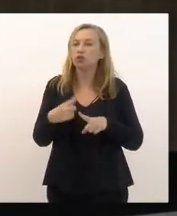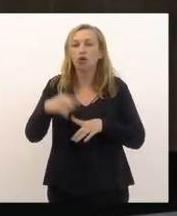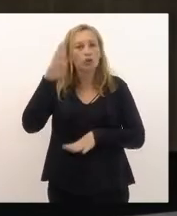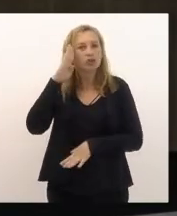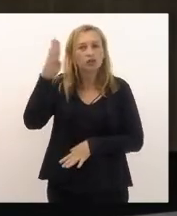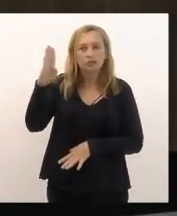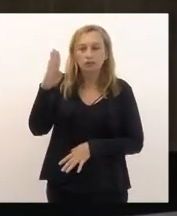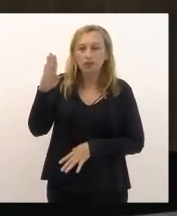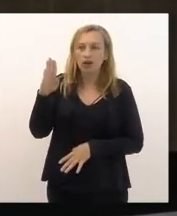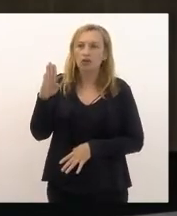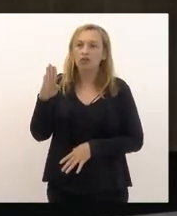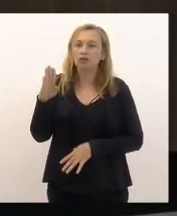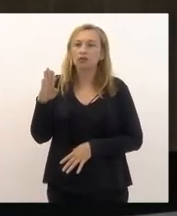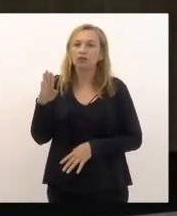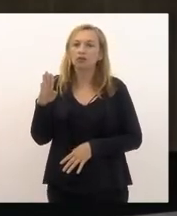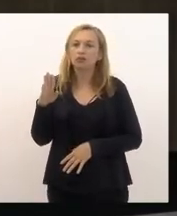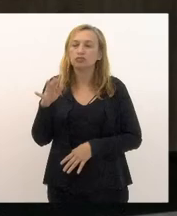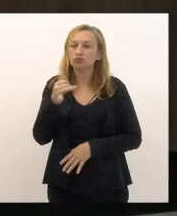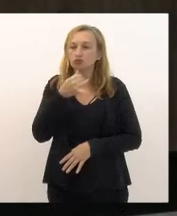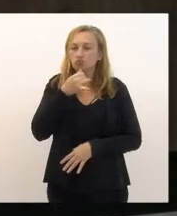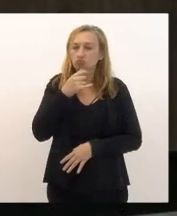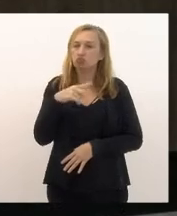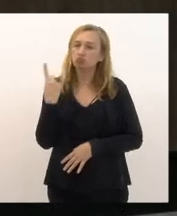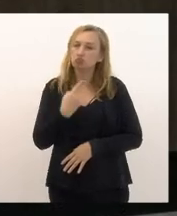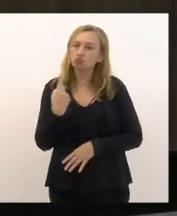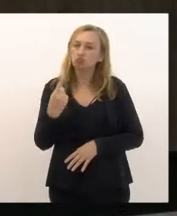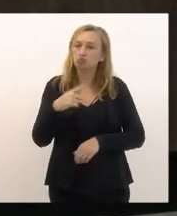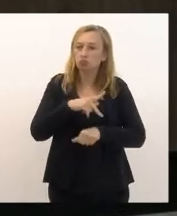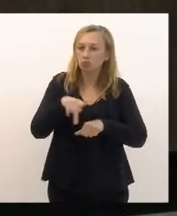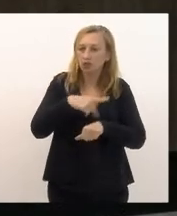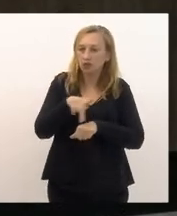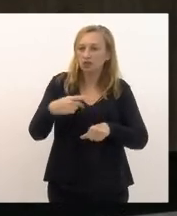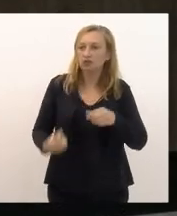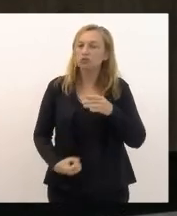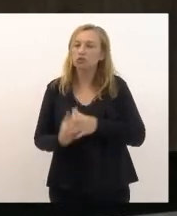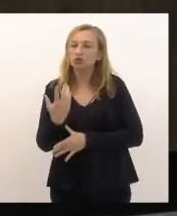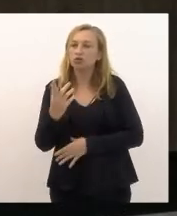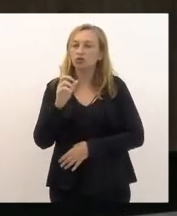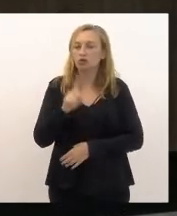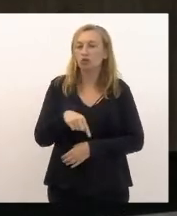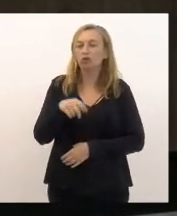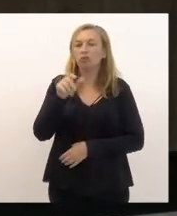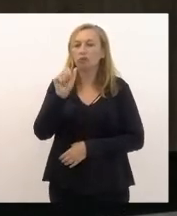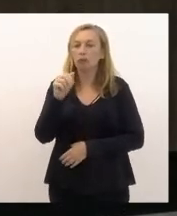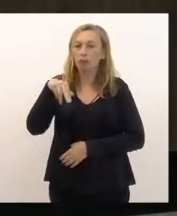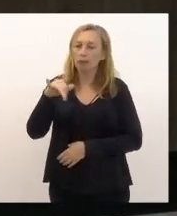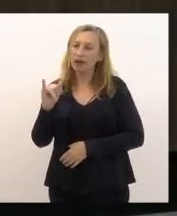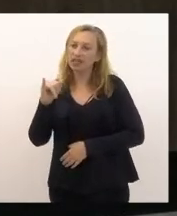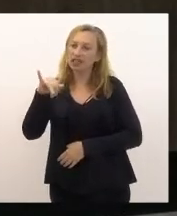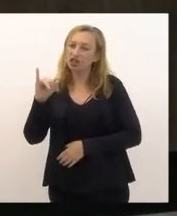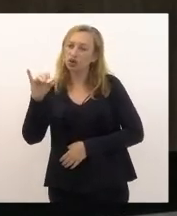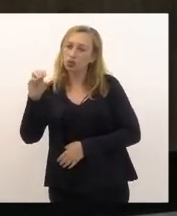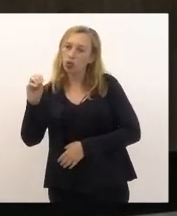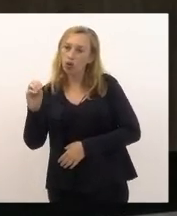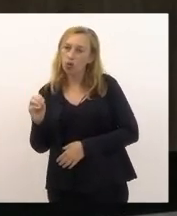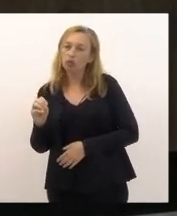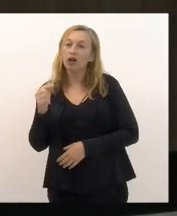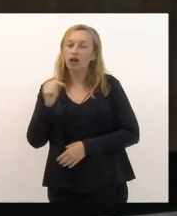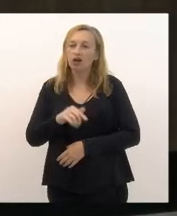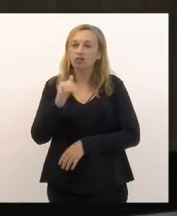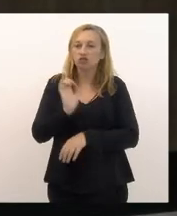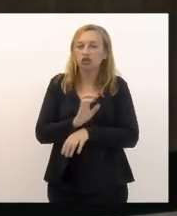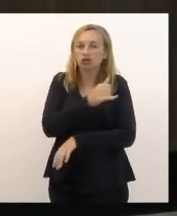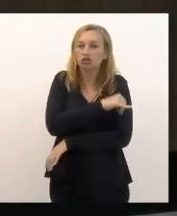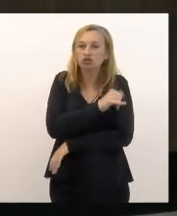principais horrores que o nosso país já produziu foi o horror do manicômio, que aqui no estado do Rio de Janeiro,